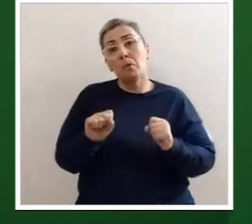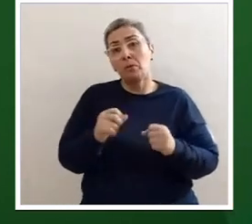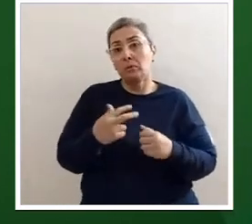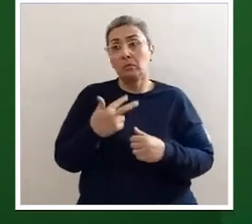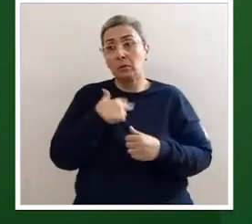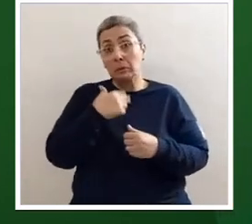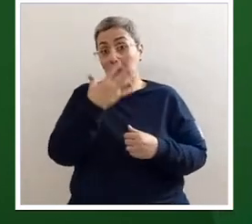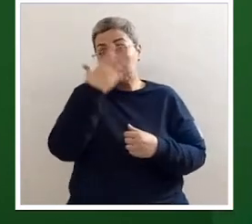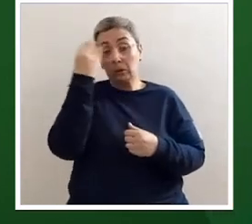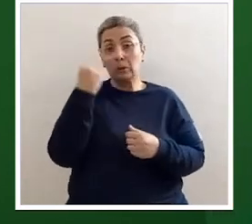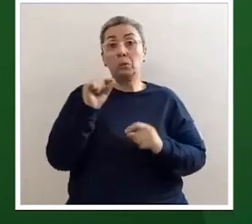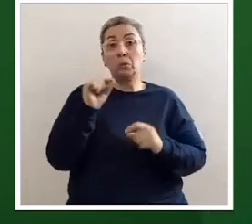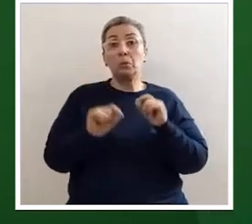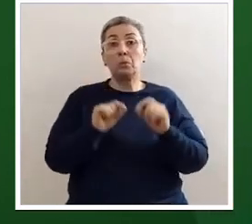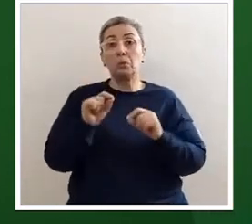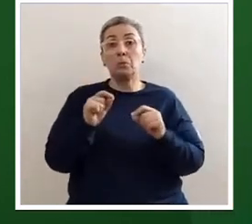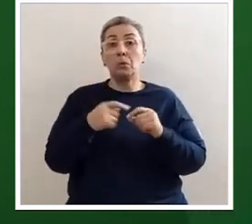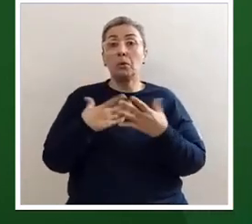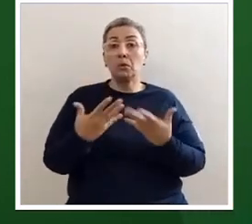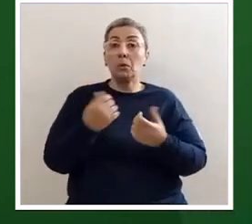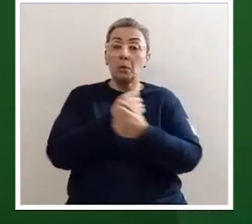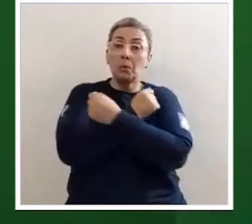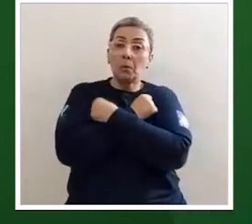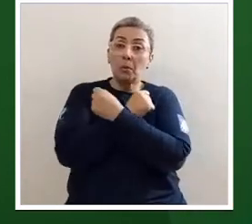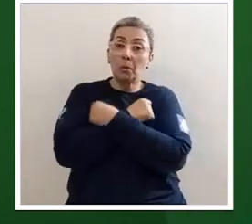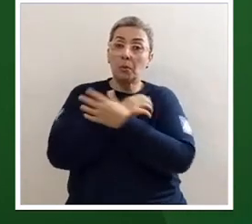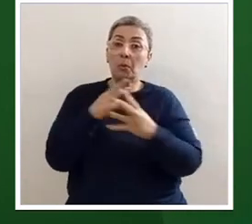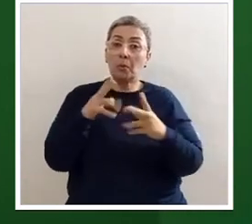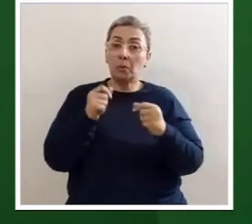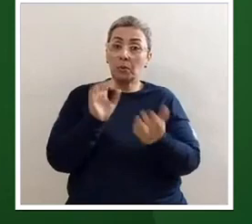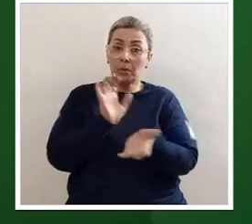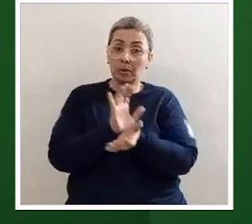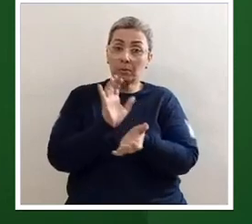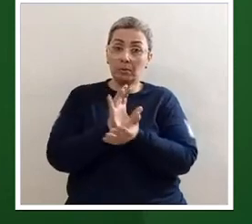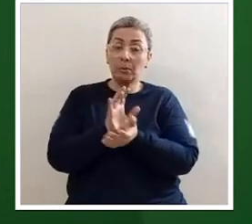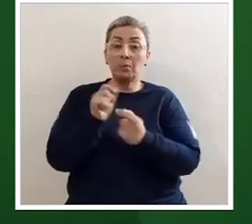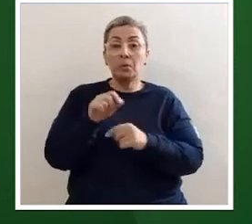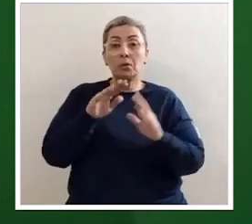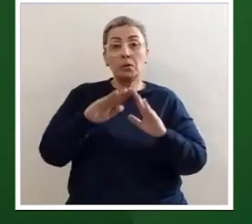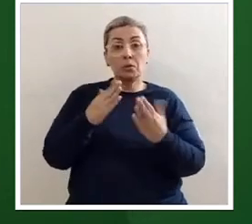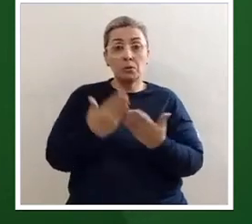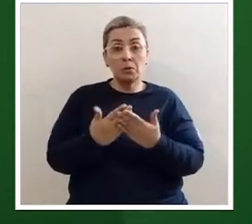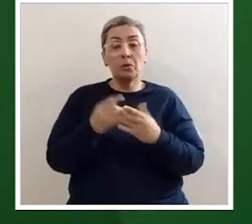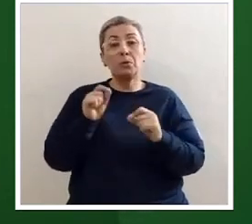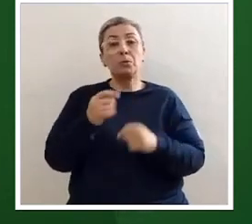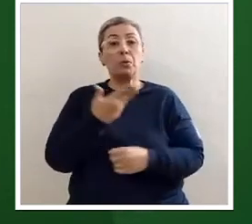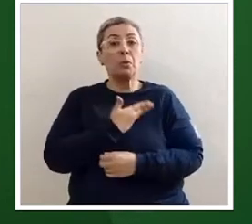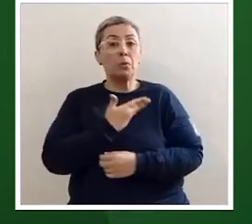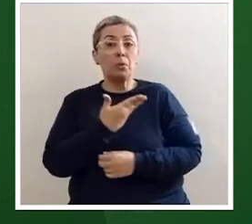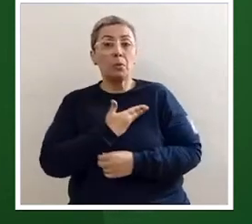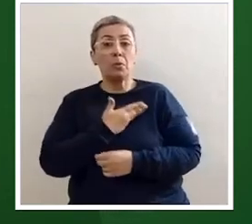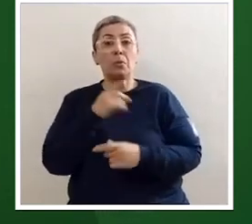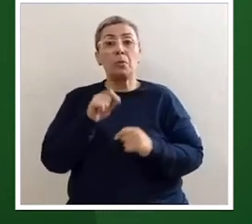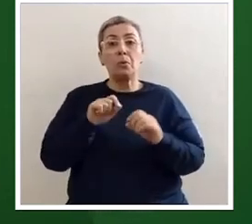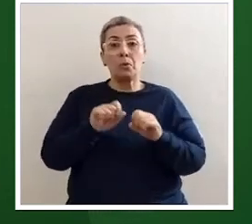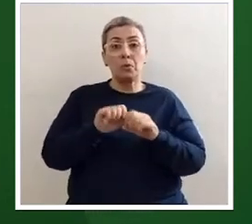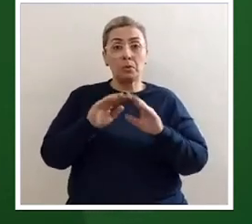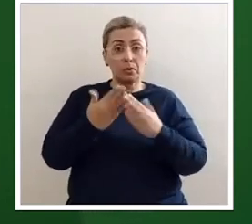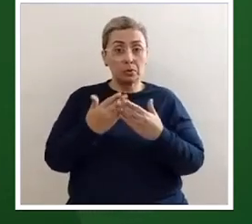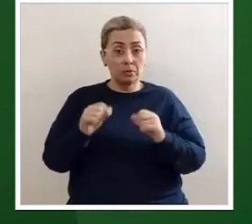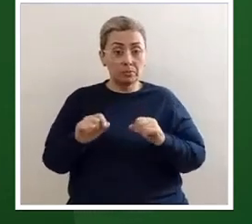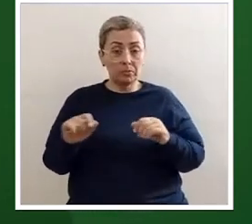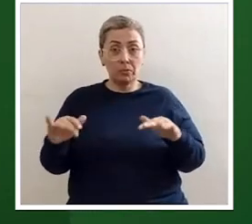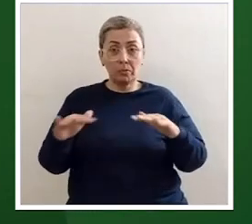de mandar o meu abraço a toda minha equipe aqui da escola e aos colegas da Rede